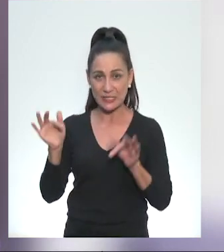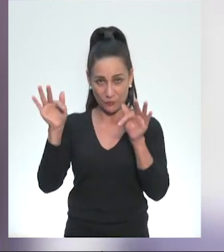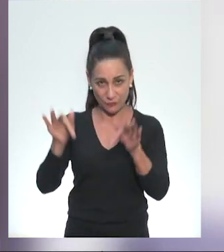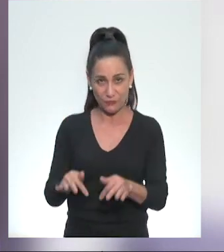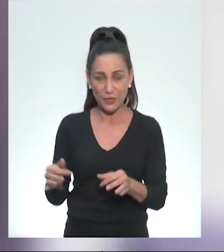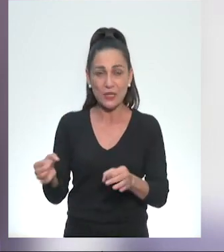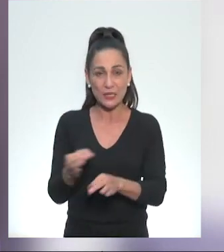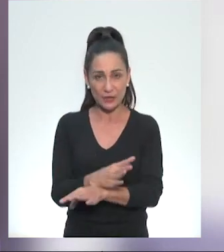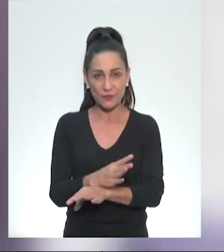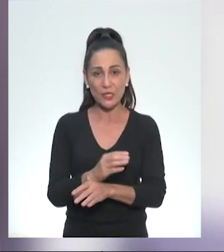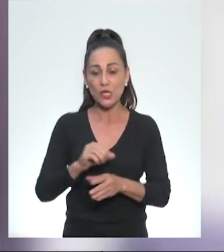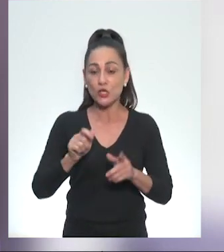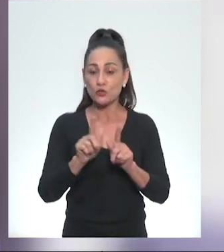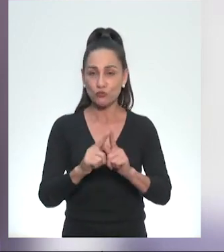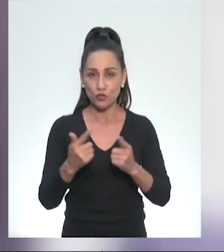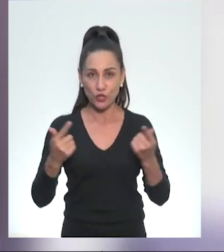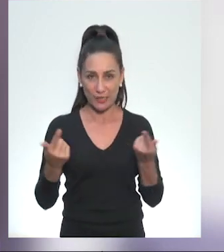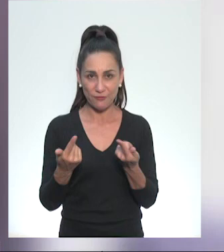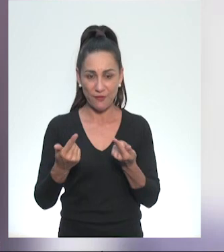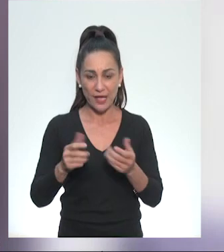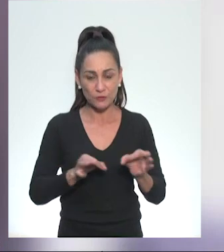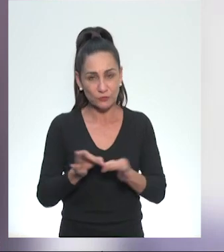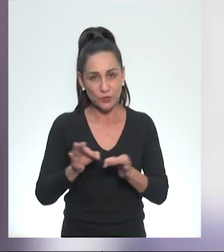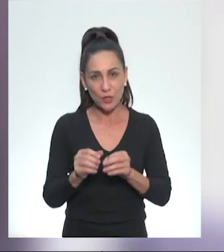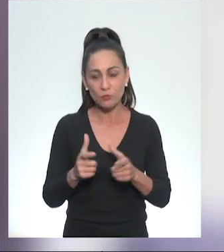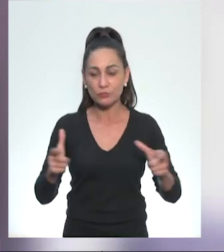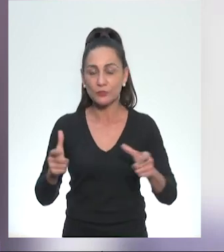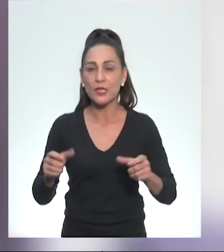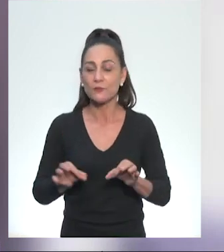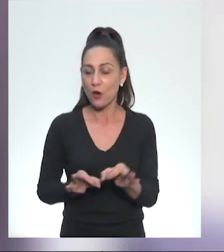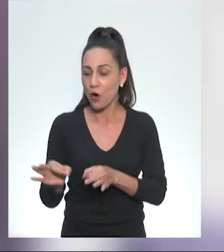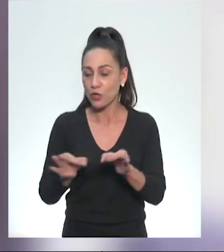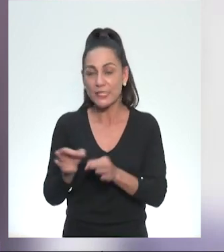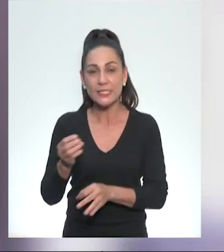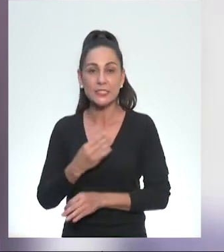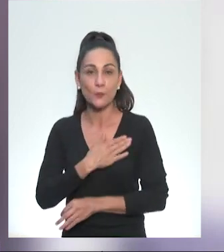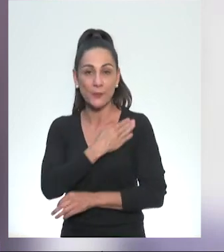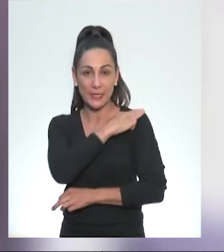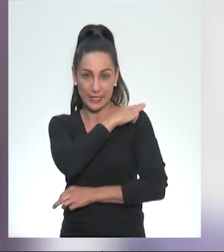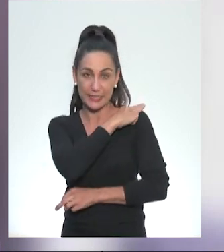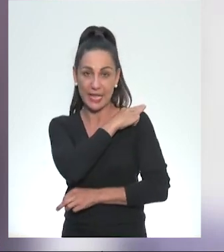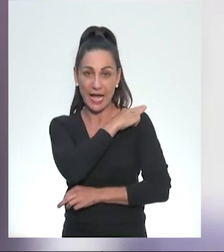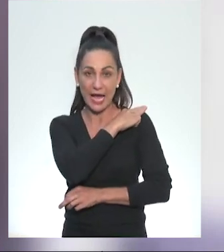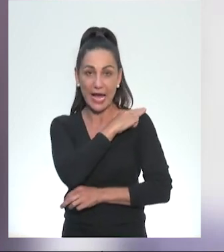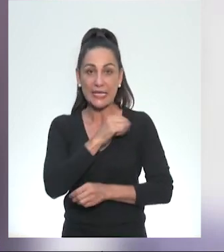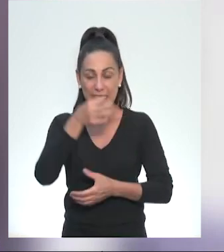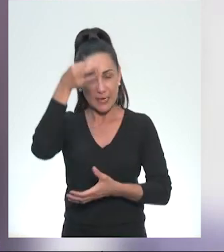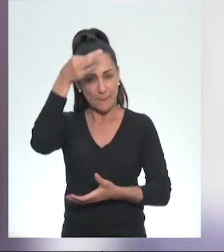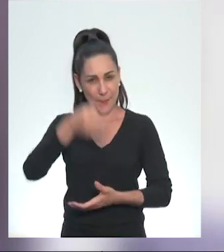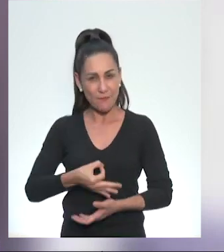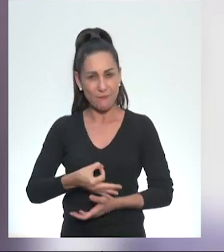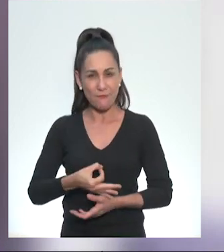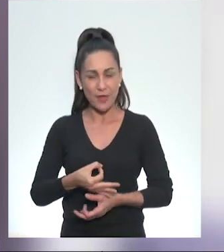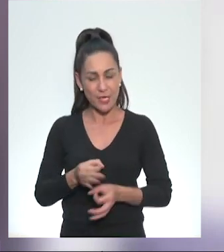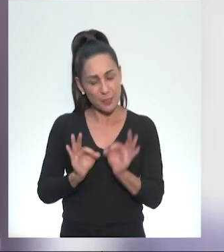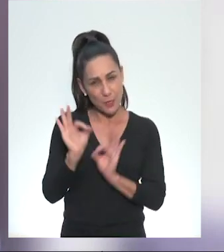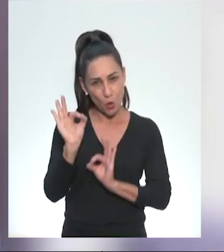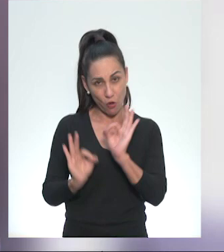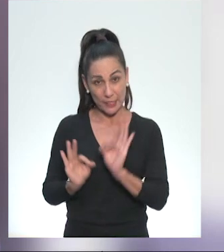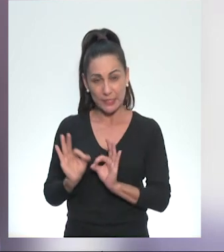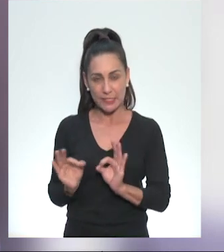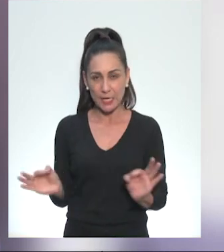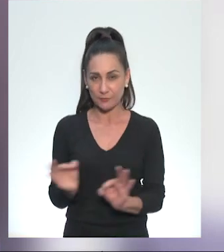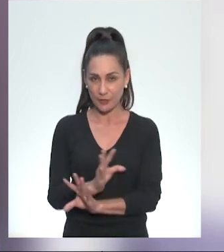expansão geográfica foi possível devido à sua organização militar, que era bem assim acertada, né, bem estruturada, e